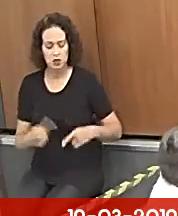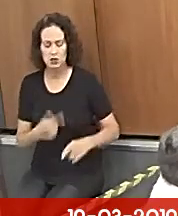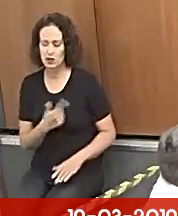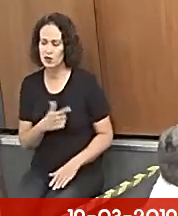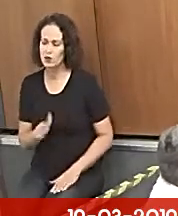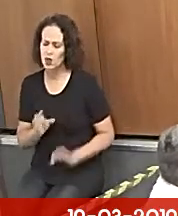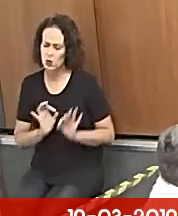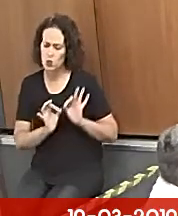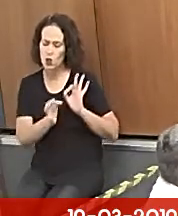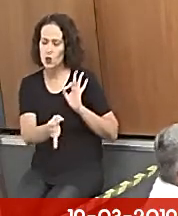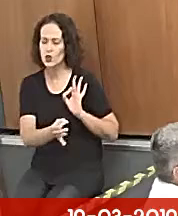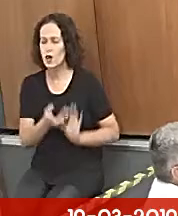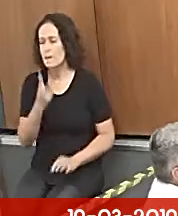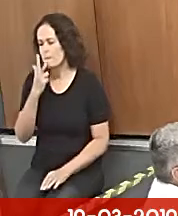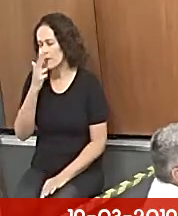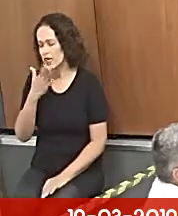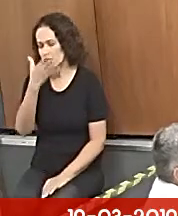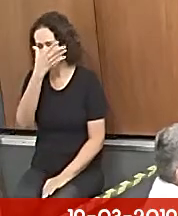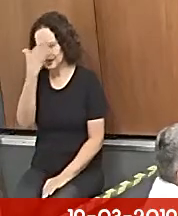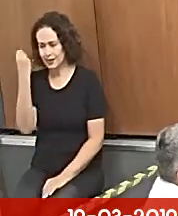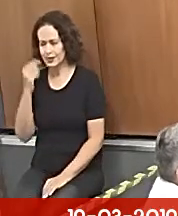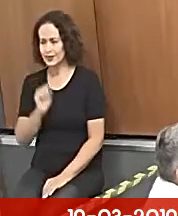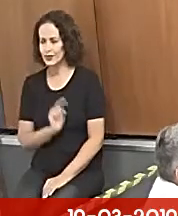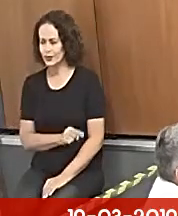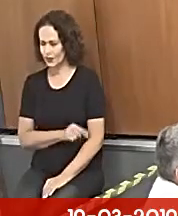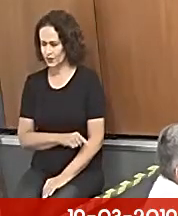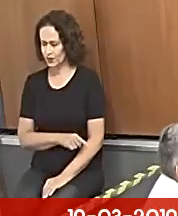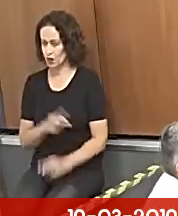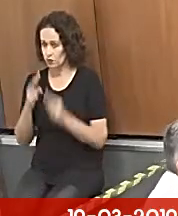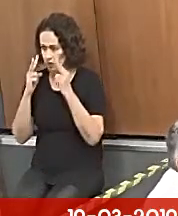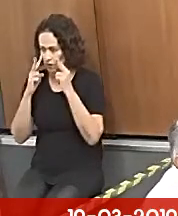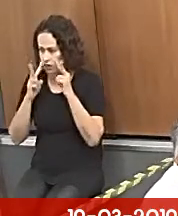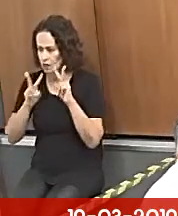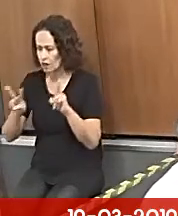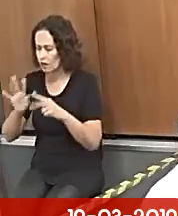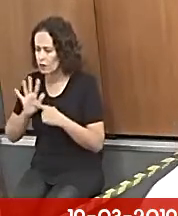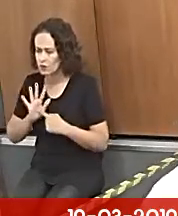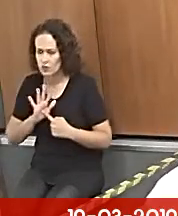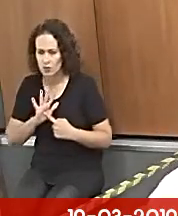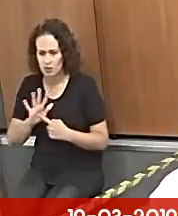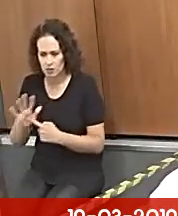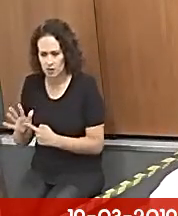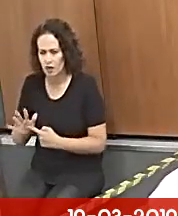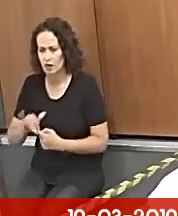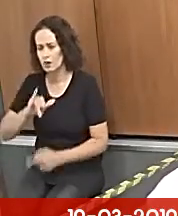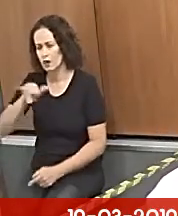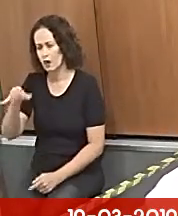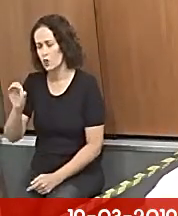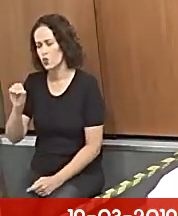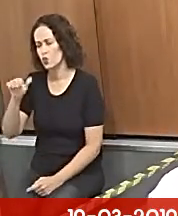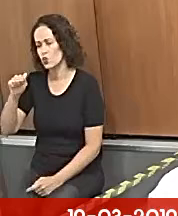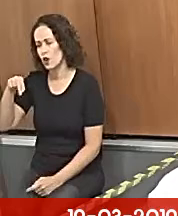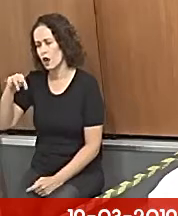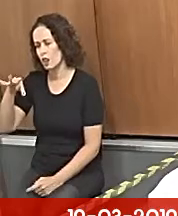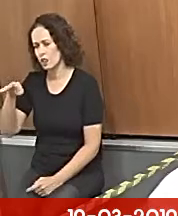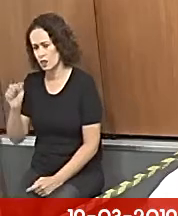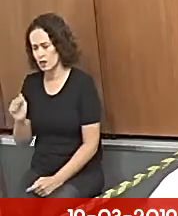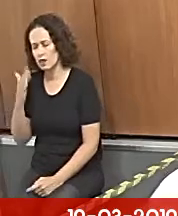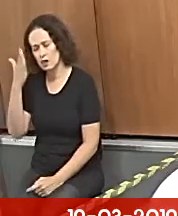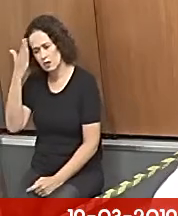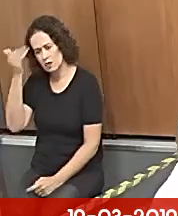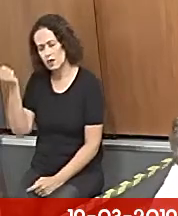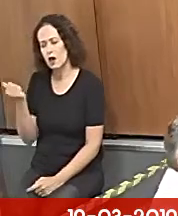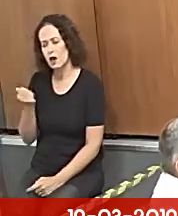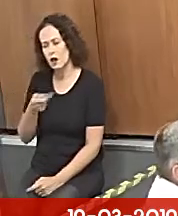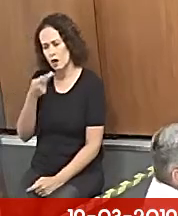eles fica esquecido perfeito né então a visibilidade viu já não se sabe o que eu tô falando tem que ser pra todas as